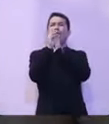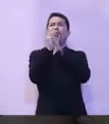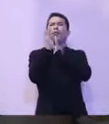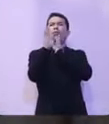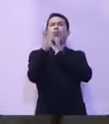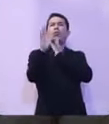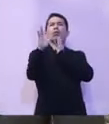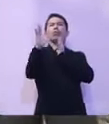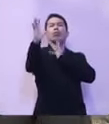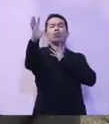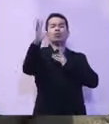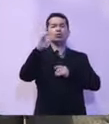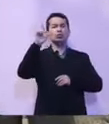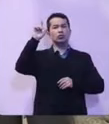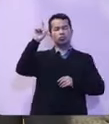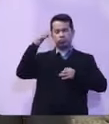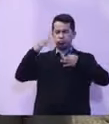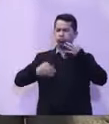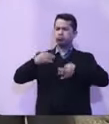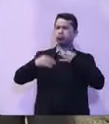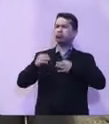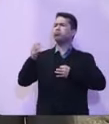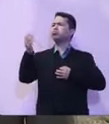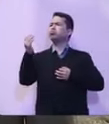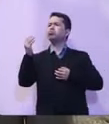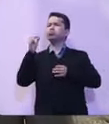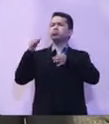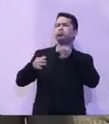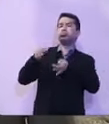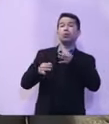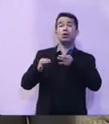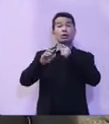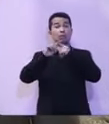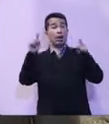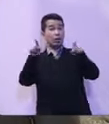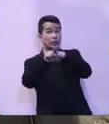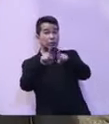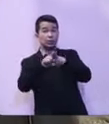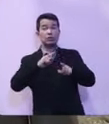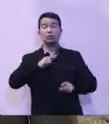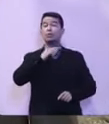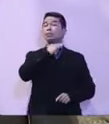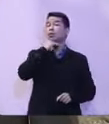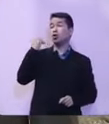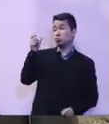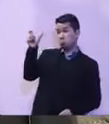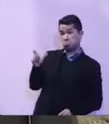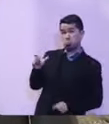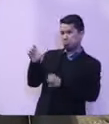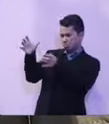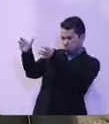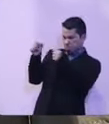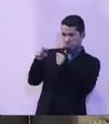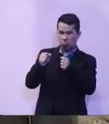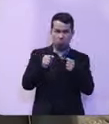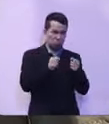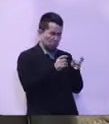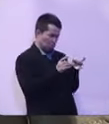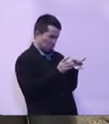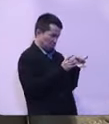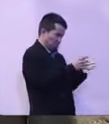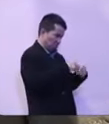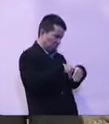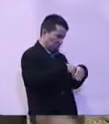tinham feito. E então a morte e o mundo dos mortos foram jogados no lago de fogo. E este lago de fogo é a